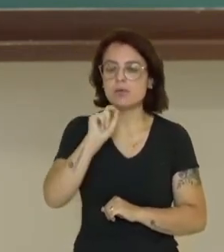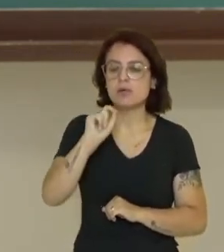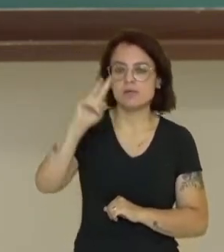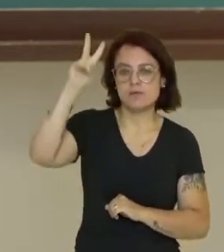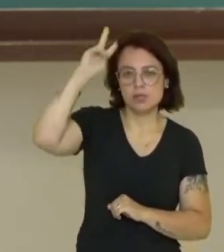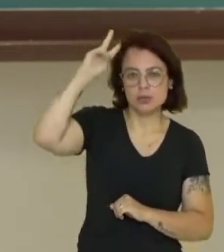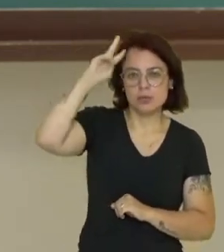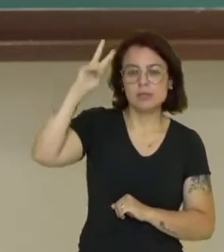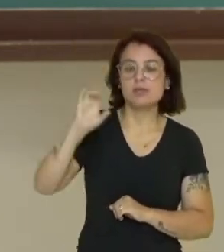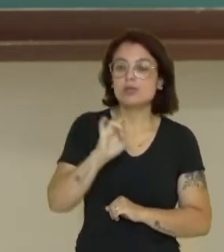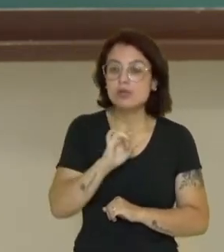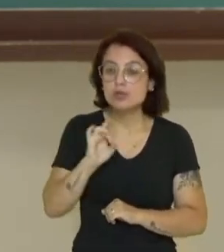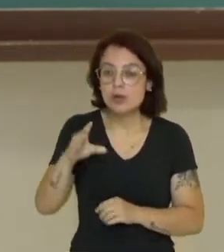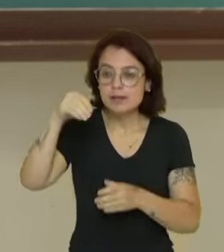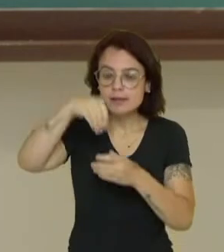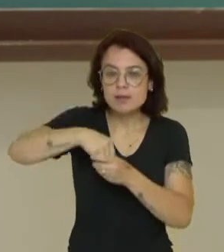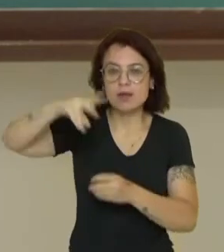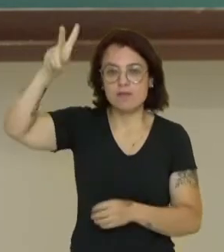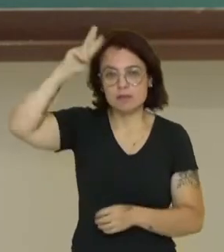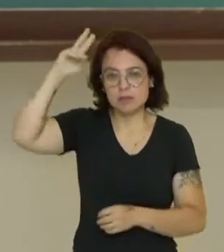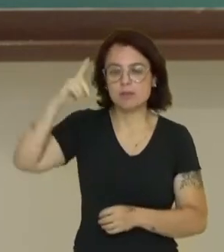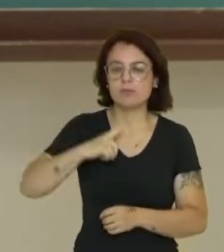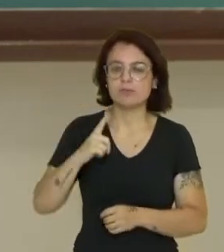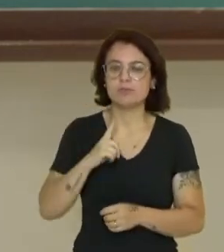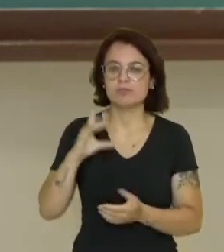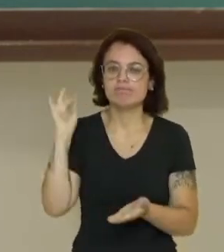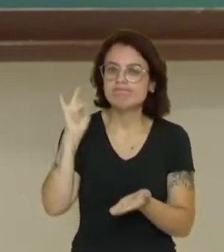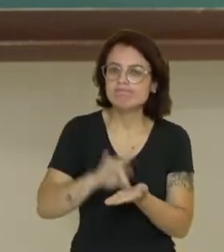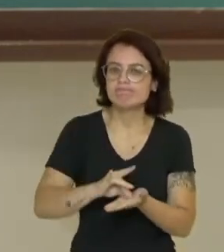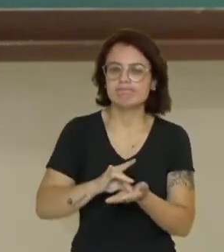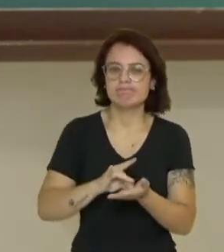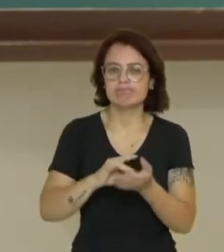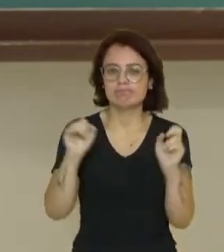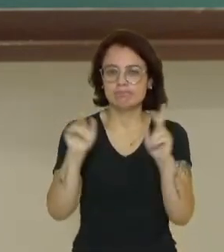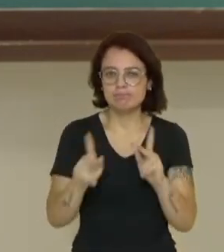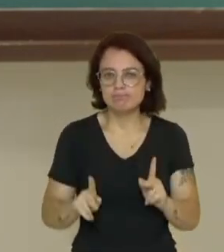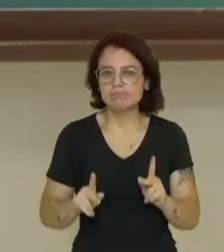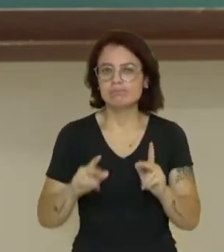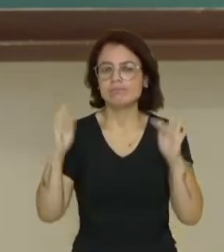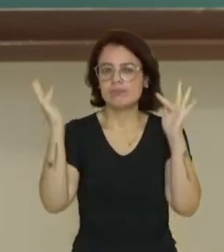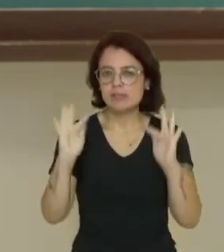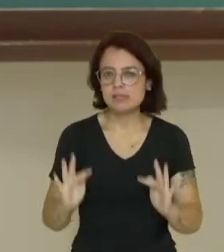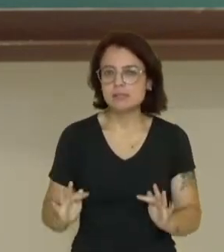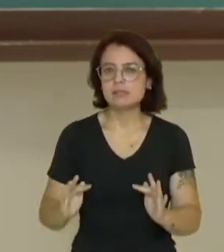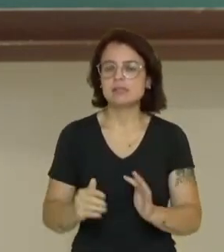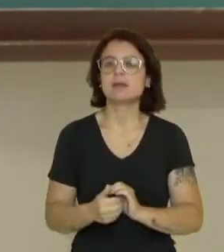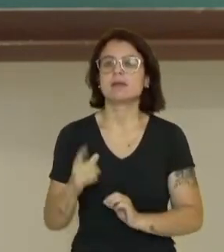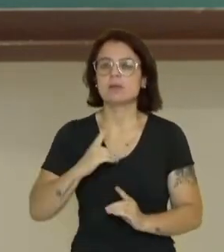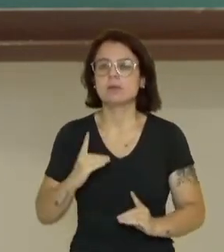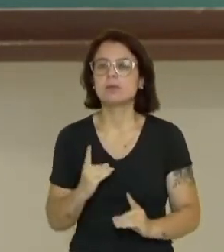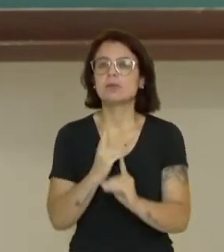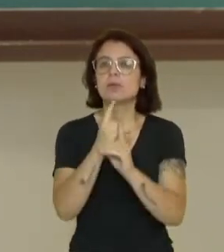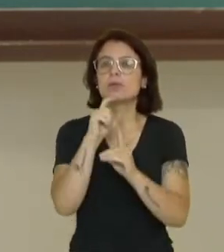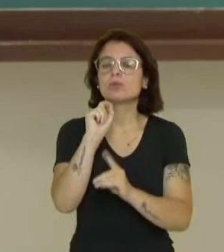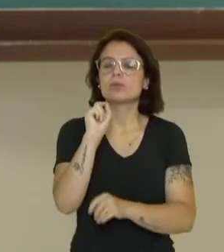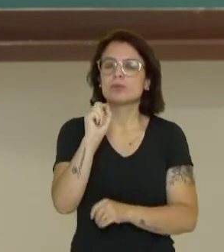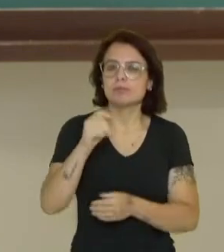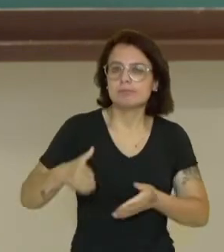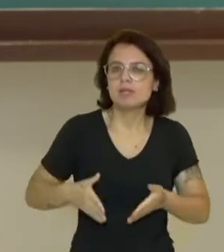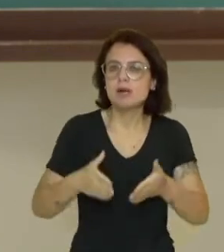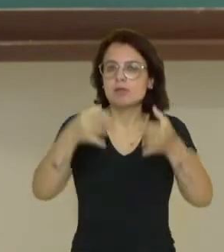E somente na virtude que eu sou realizada, somente na virtude que eu sou feliz, que eu encontro, né, o